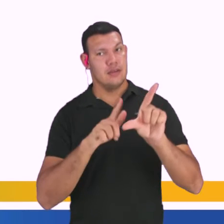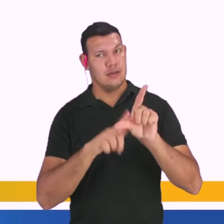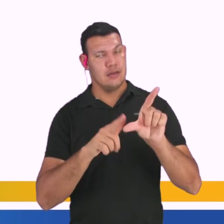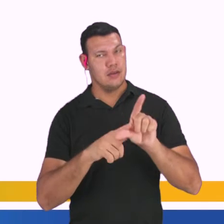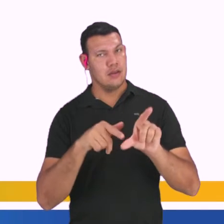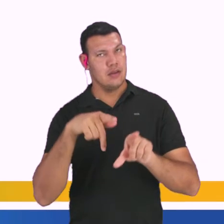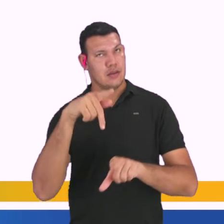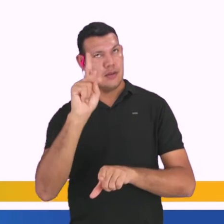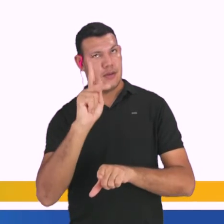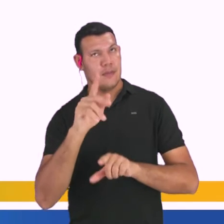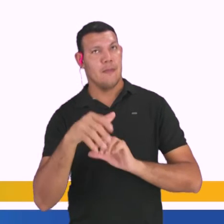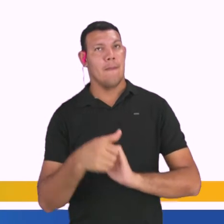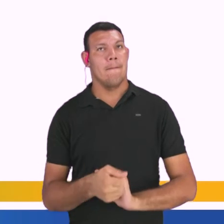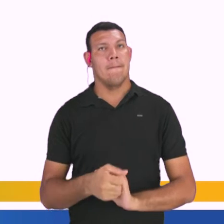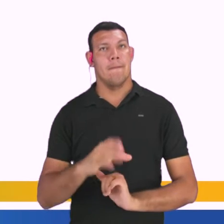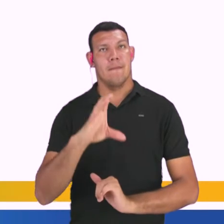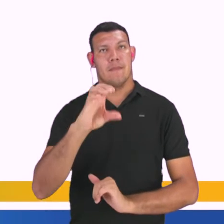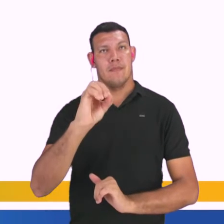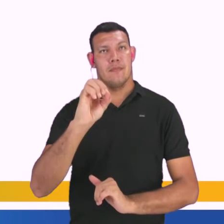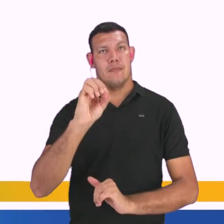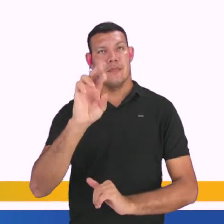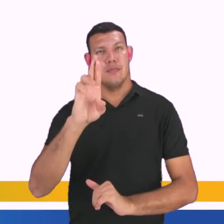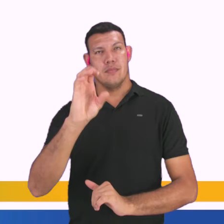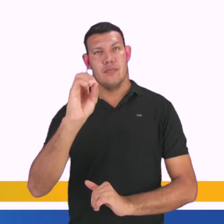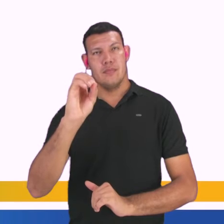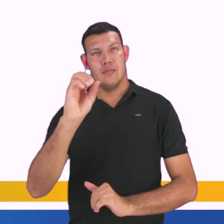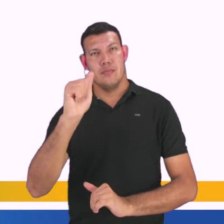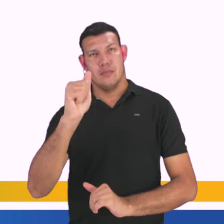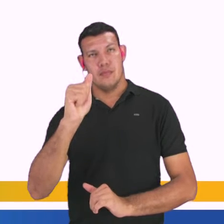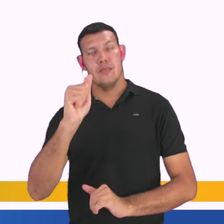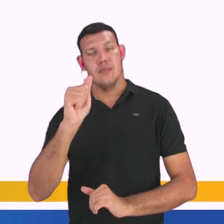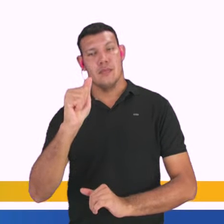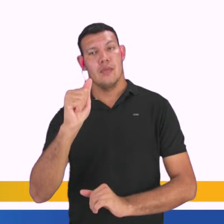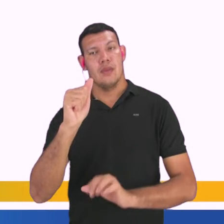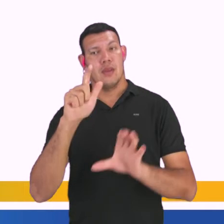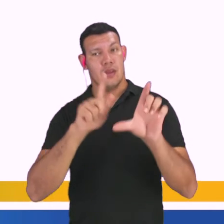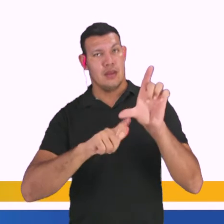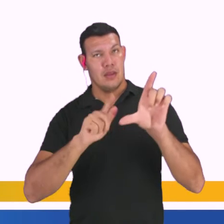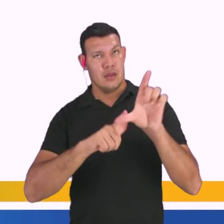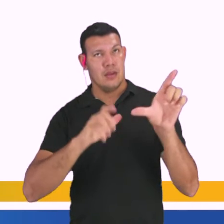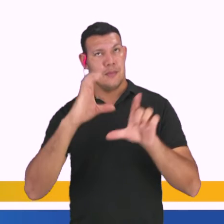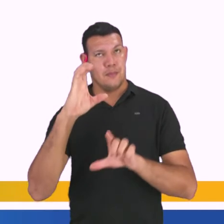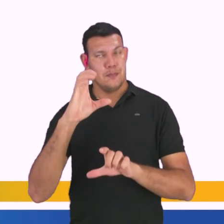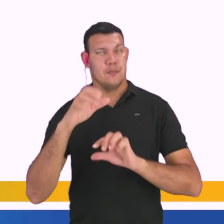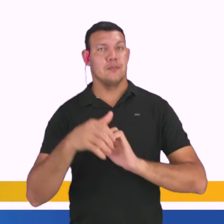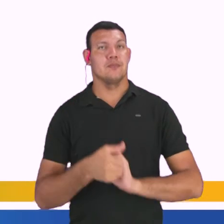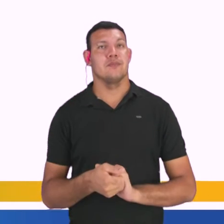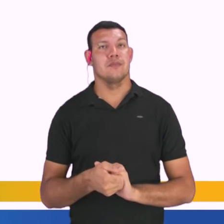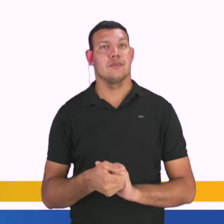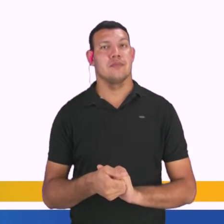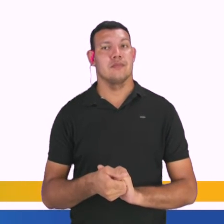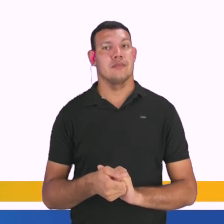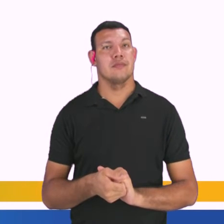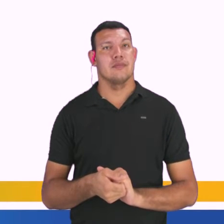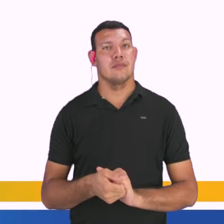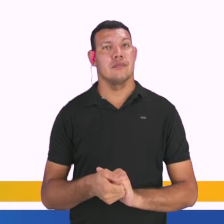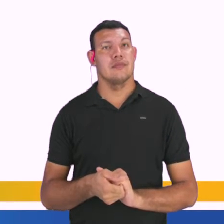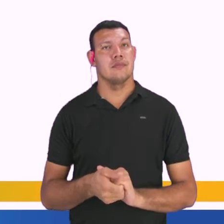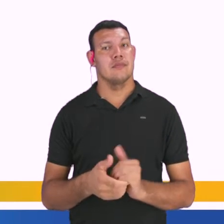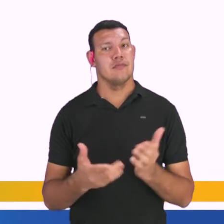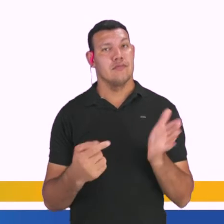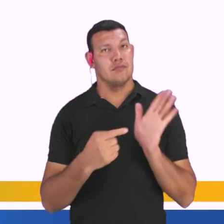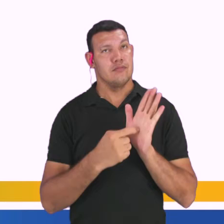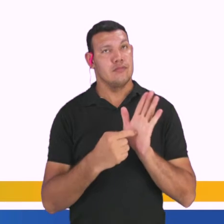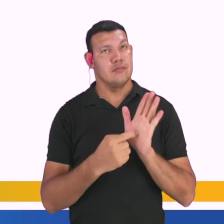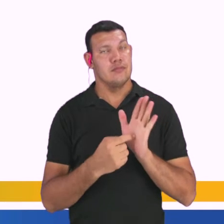o nosso cá do nosso alfabeto e coroa o nosso ser do nosso alfabeto tudo bem Então nesse caso